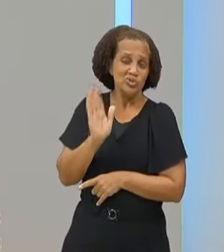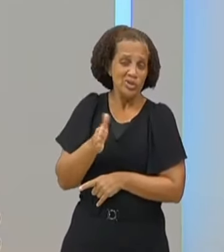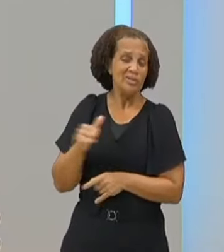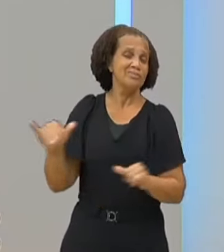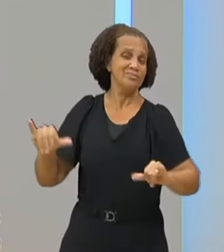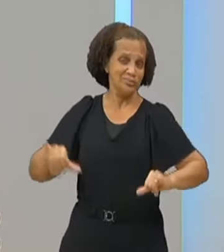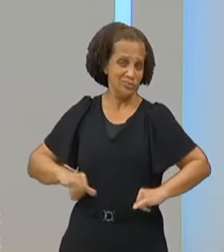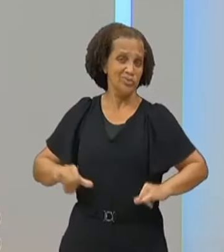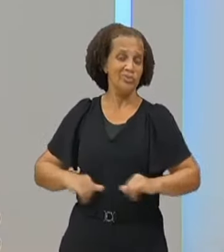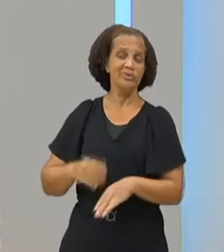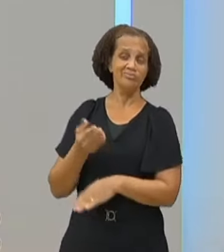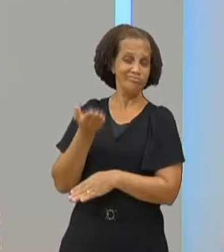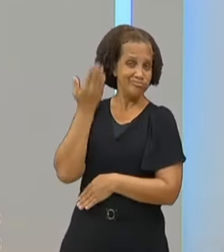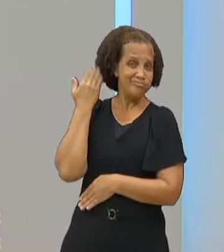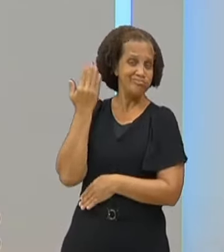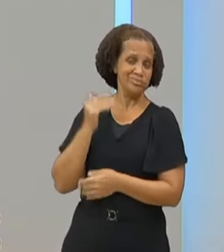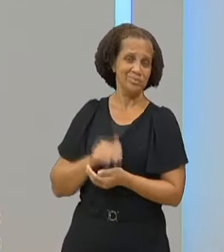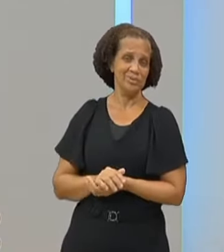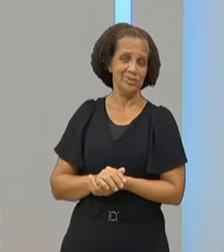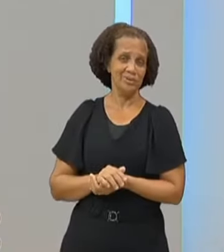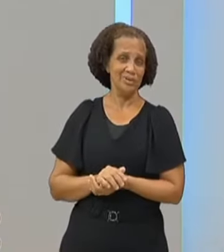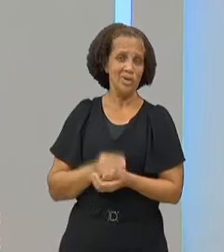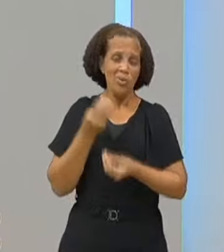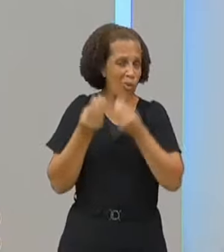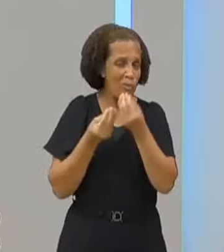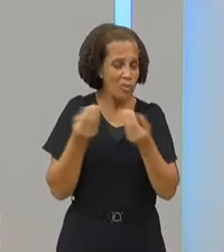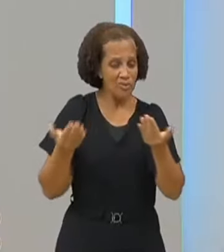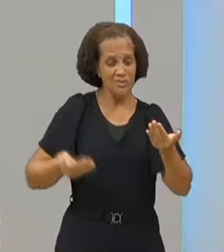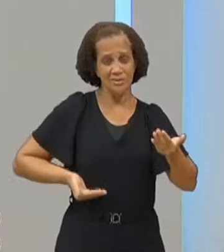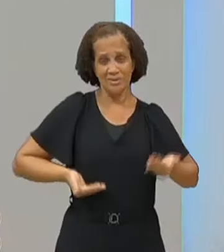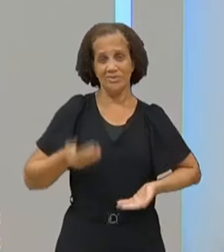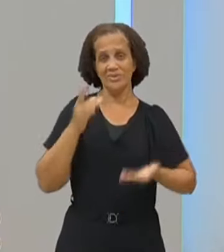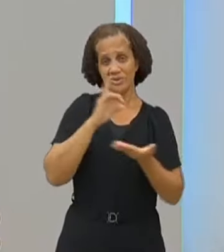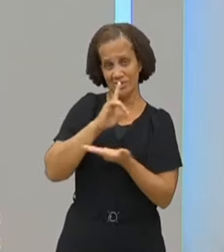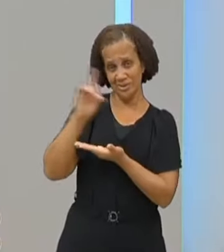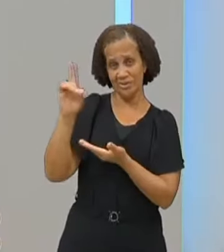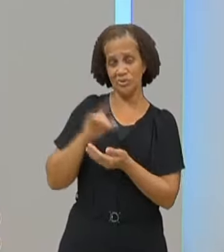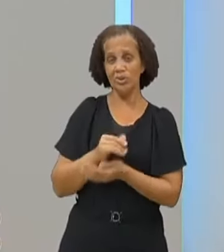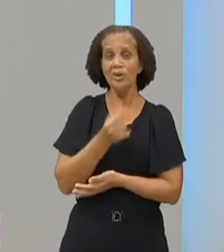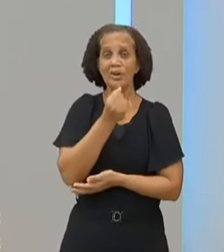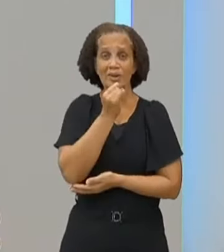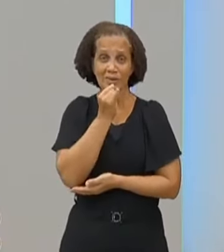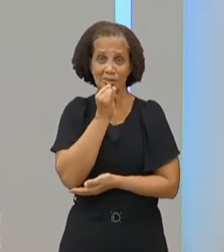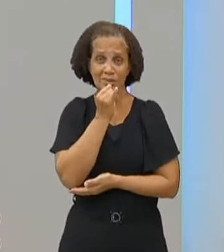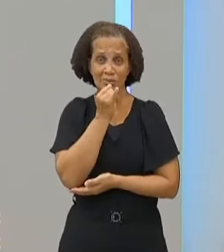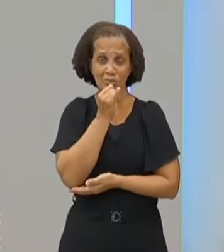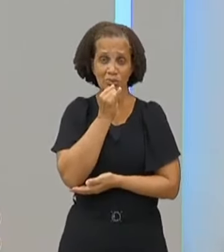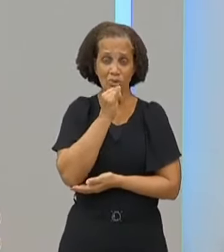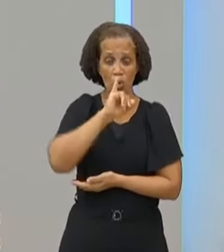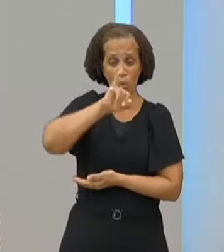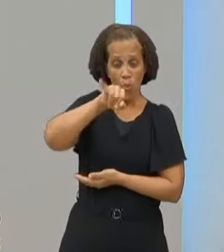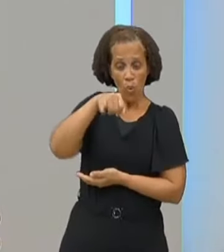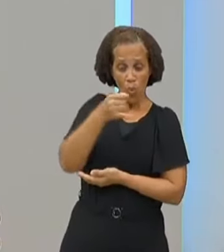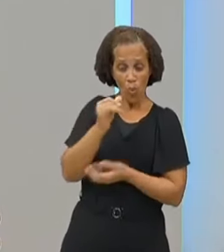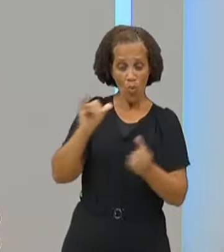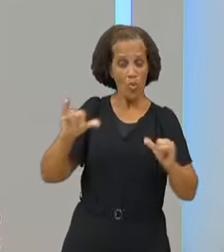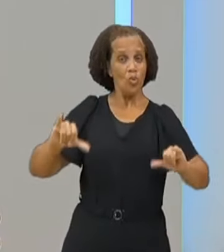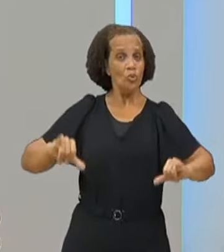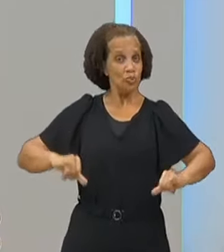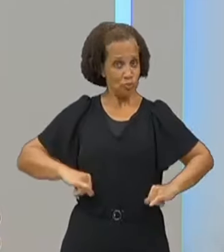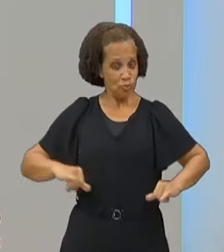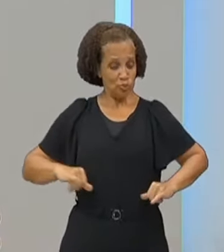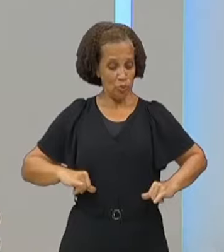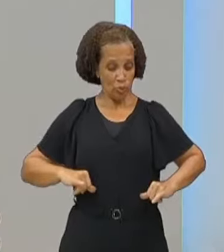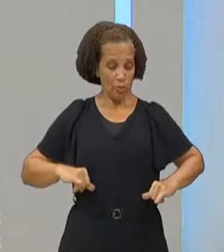também, mesmo servindo a Deus. Por que não falarmos de Jó como um grande exemplo